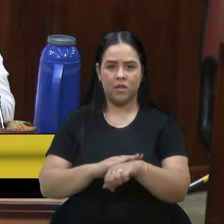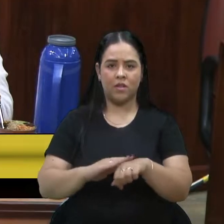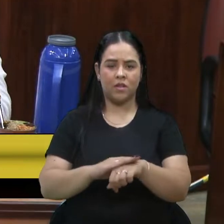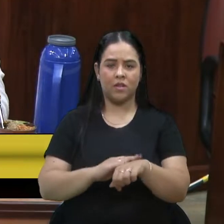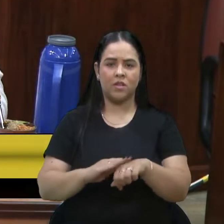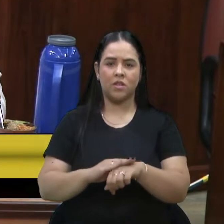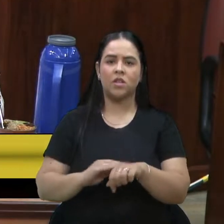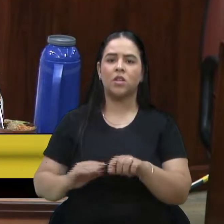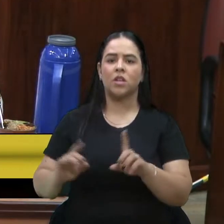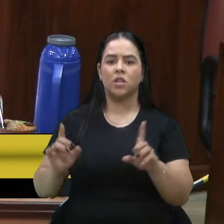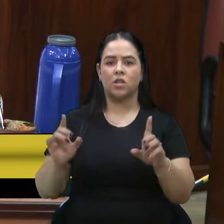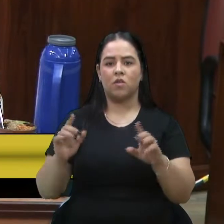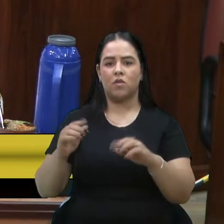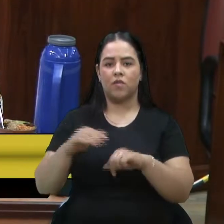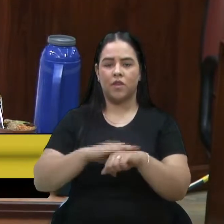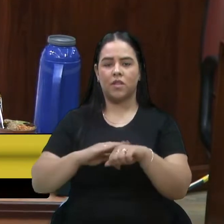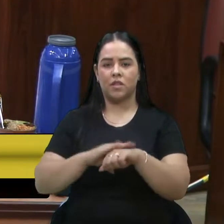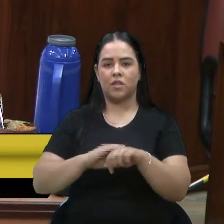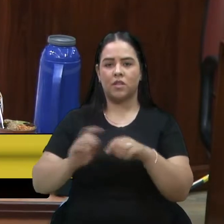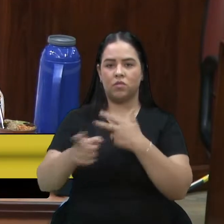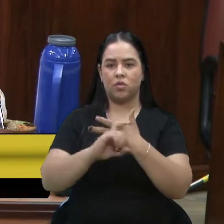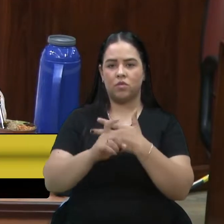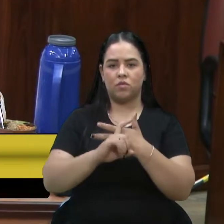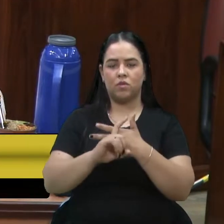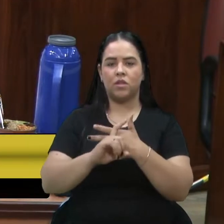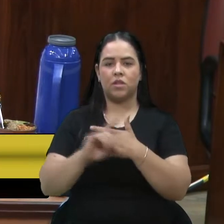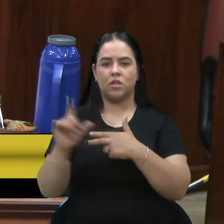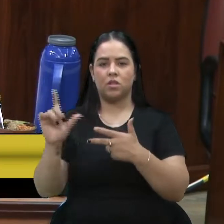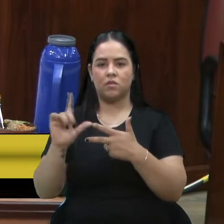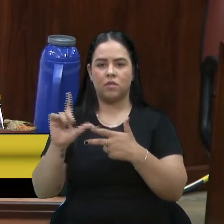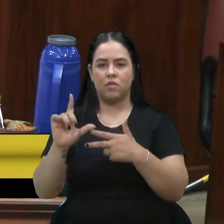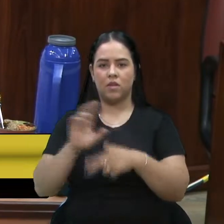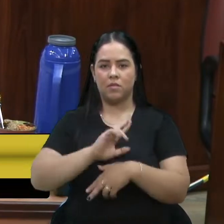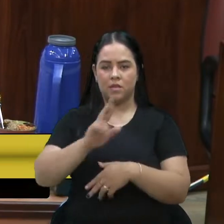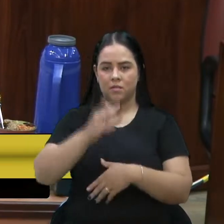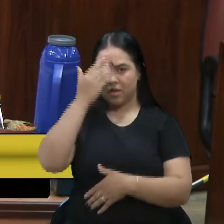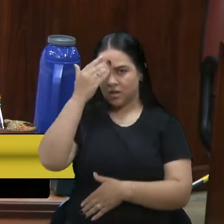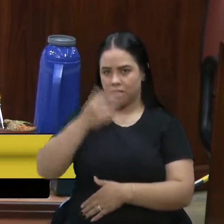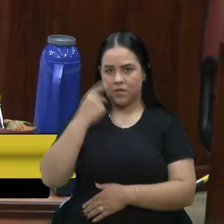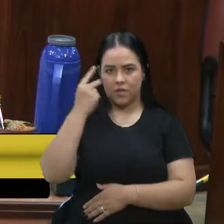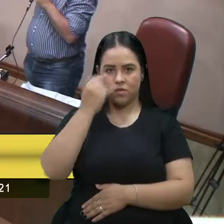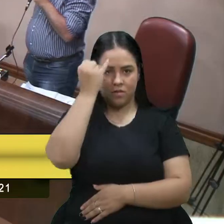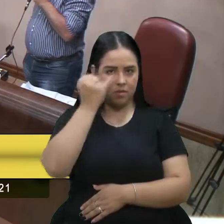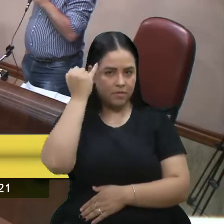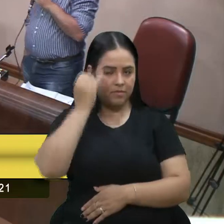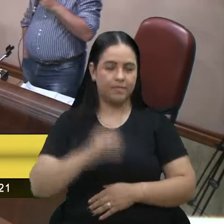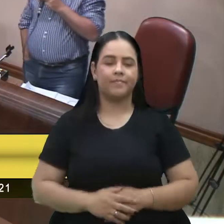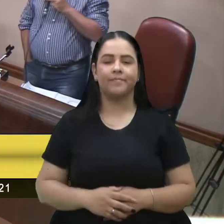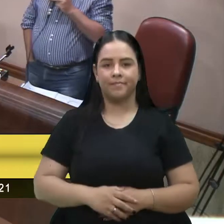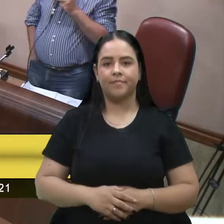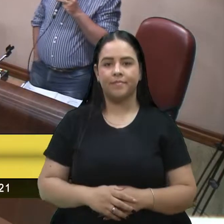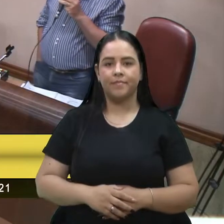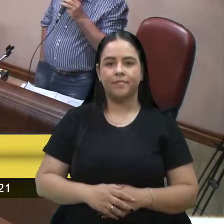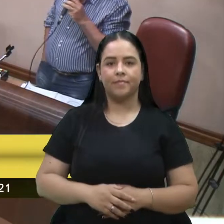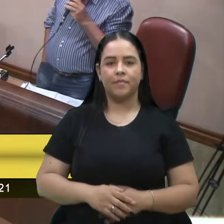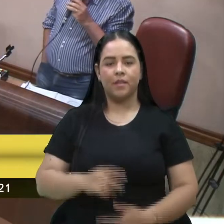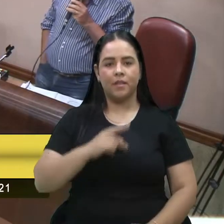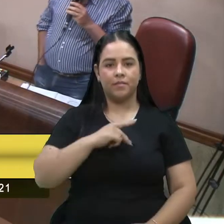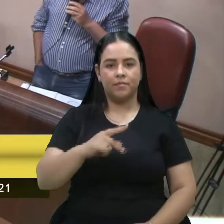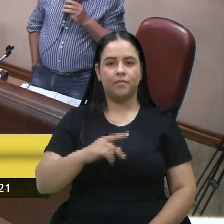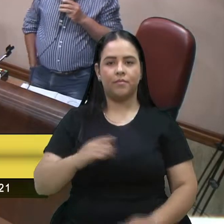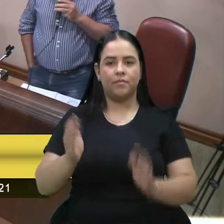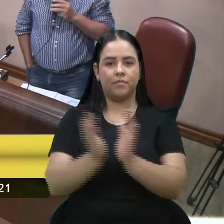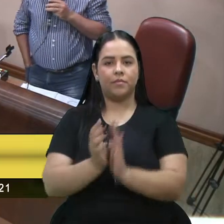e legislativo que essa eleição vai representar. Obrigado, vereador D'Ambrosio. Senhor presidente, nobres